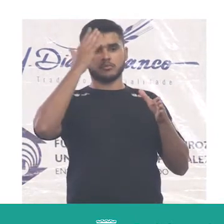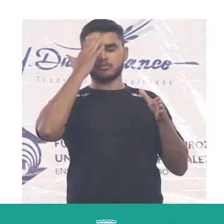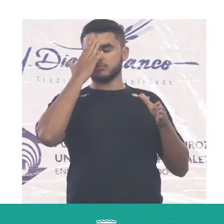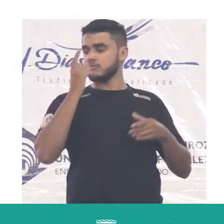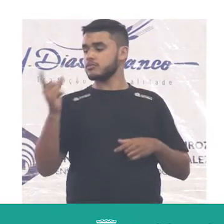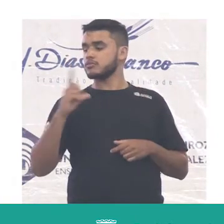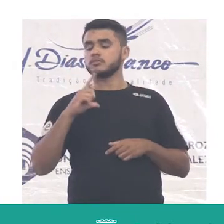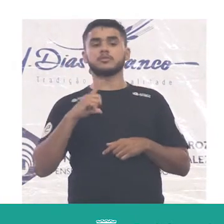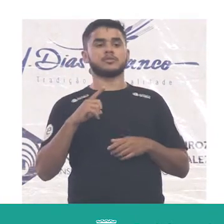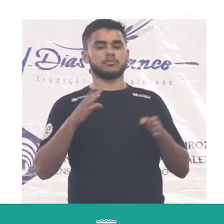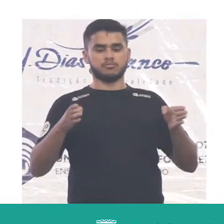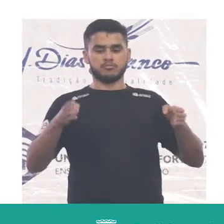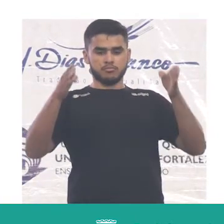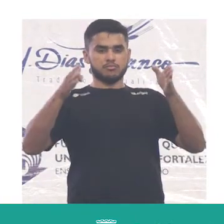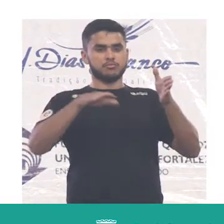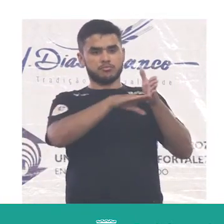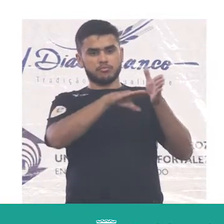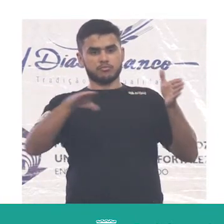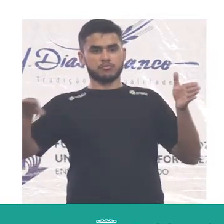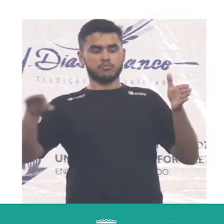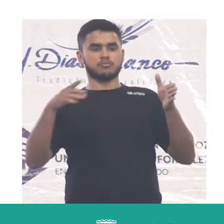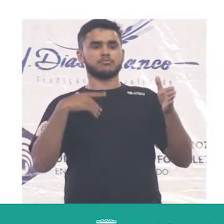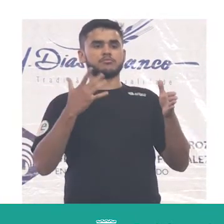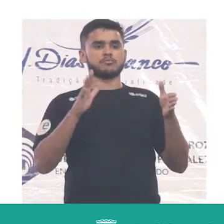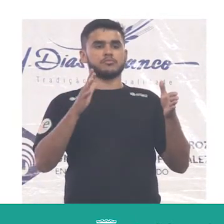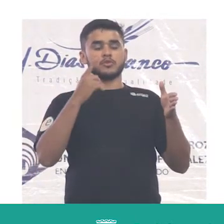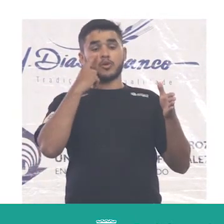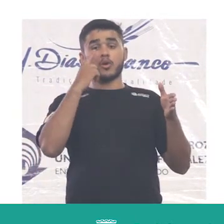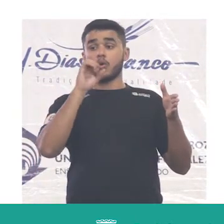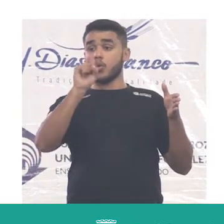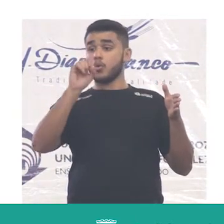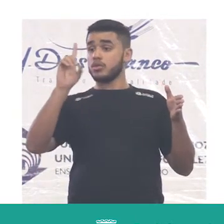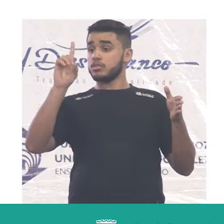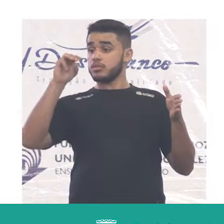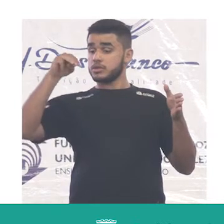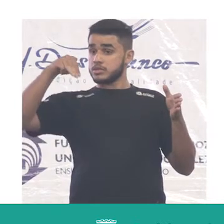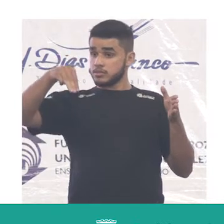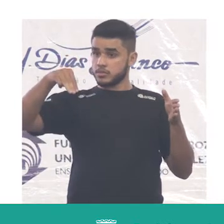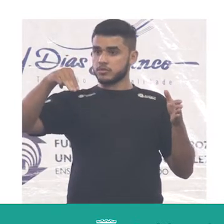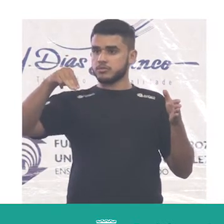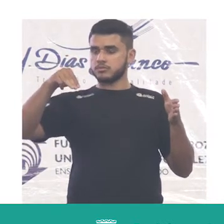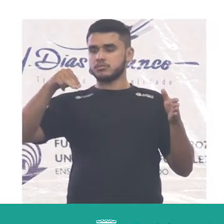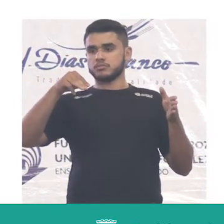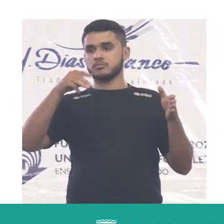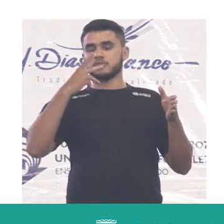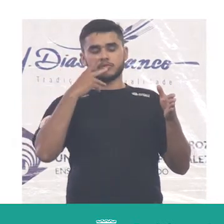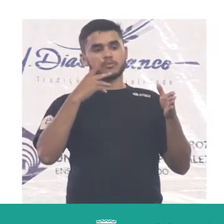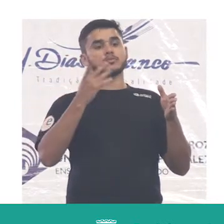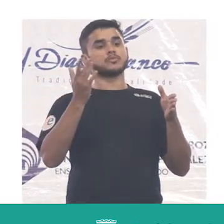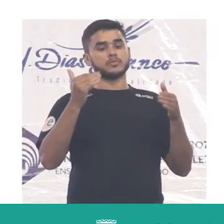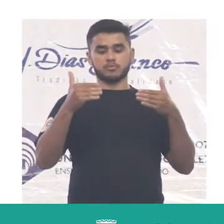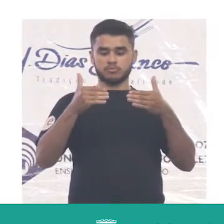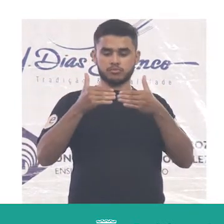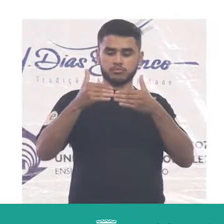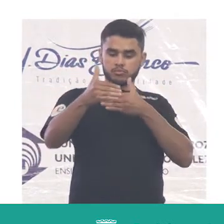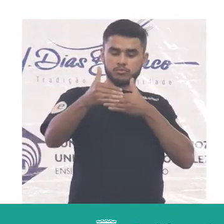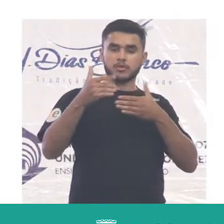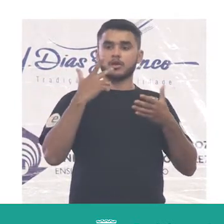chapa retangular com 8 decímetros de largura e 10 decímetros